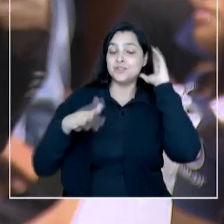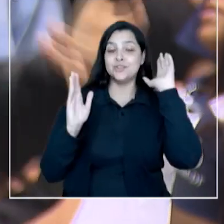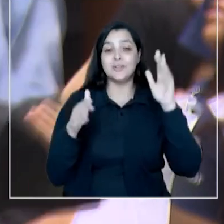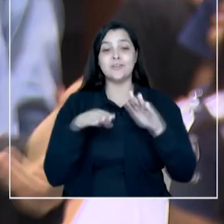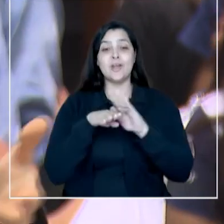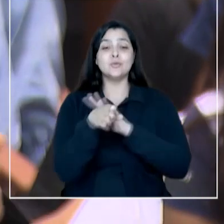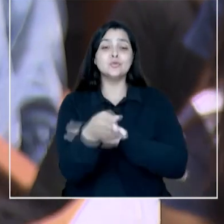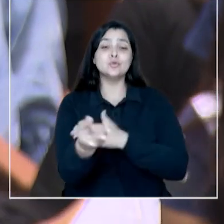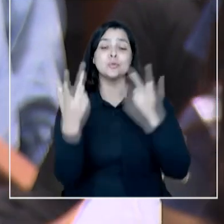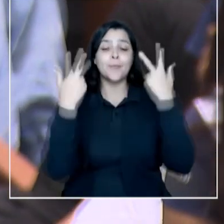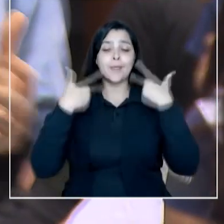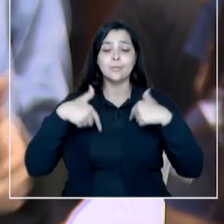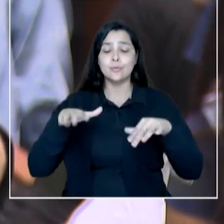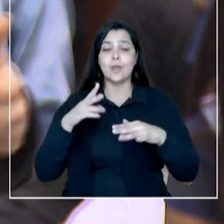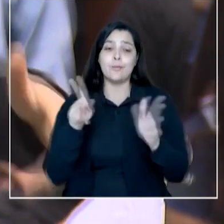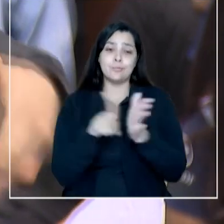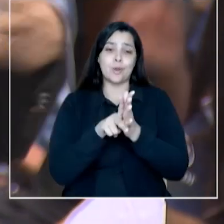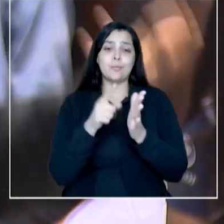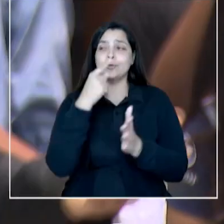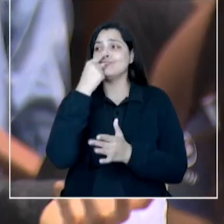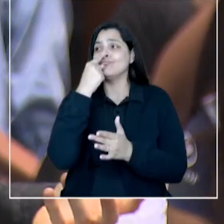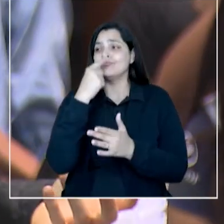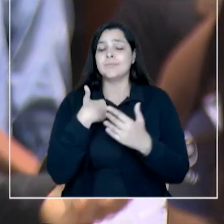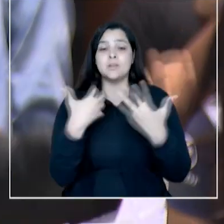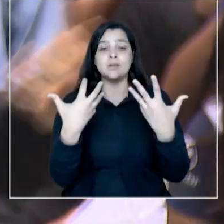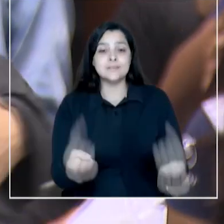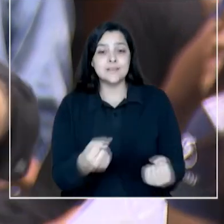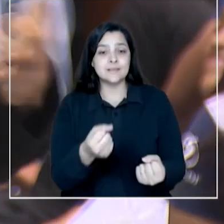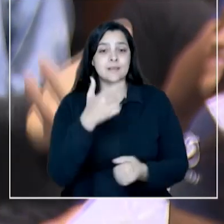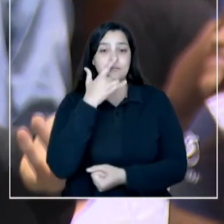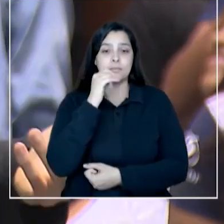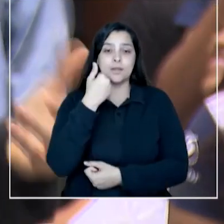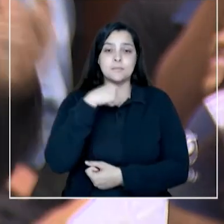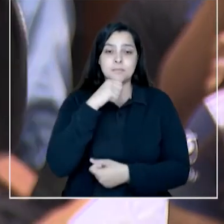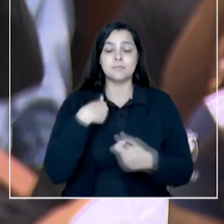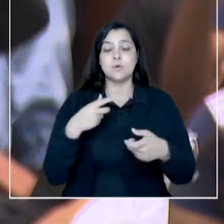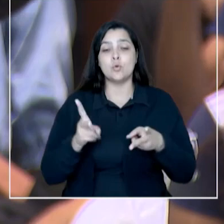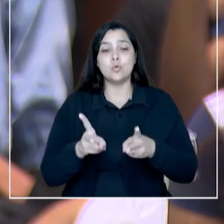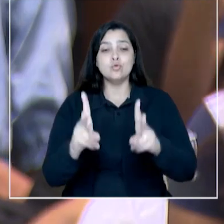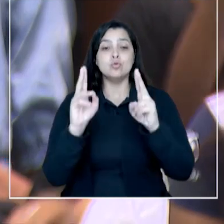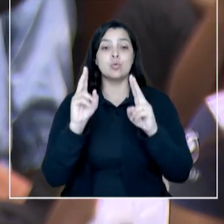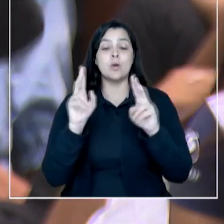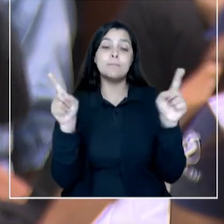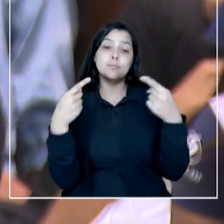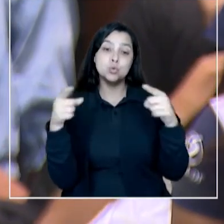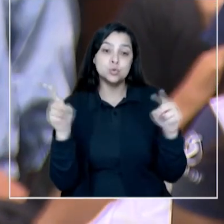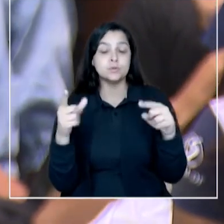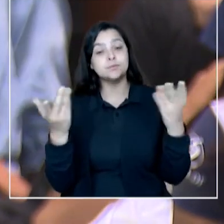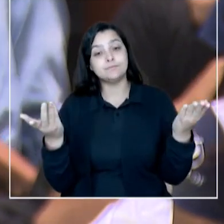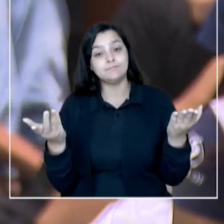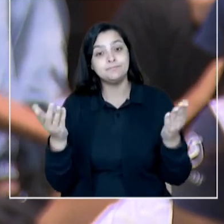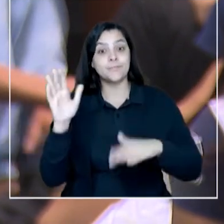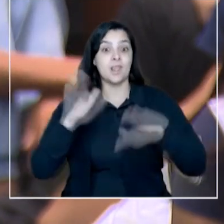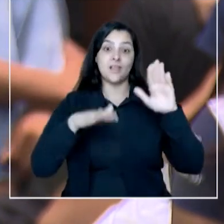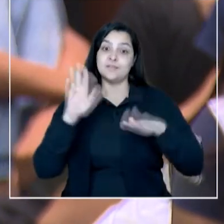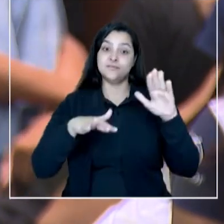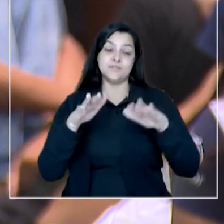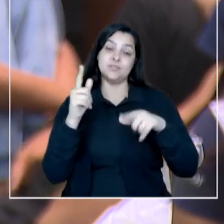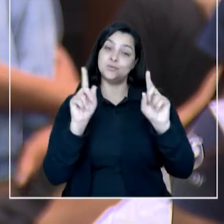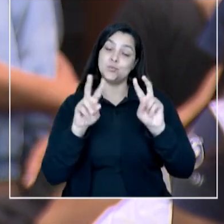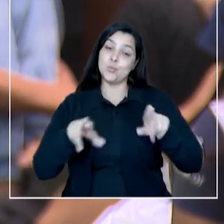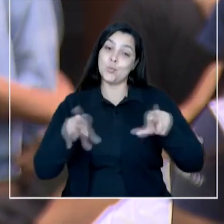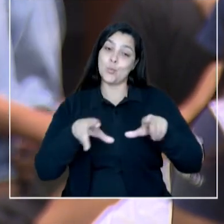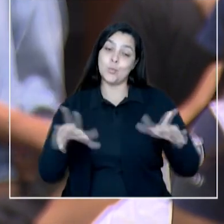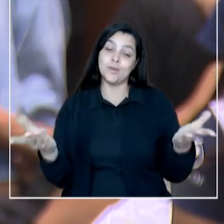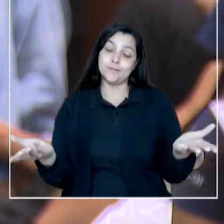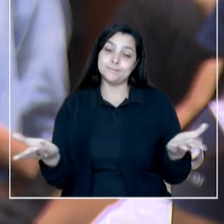muito mais natural a aceitação dos meus pais para que eu seguisse na música. E isso muitas vezes não é um reflexo, né? Assim, às